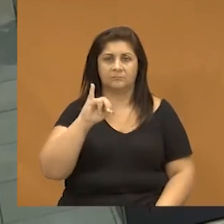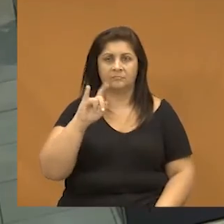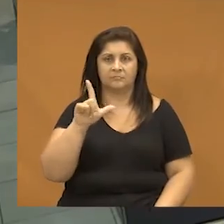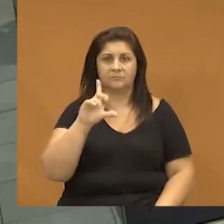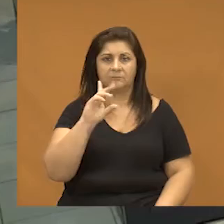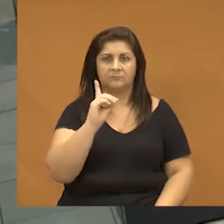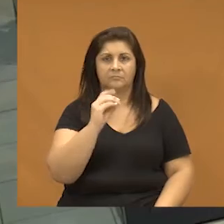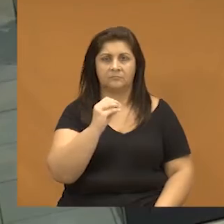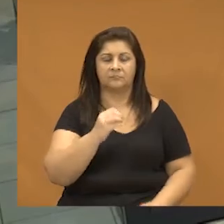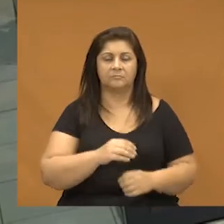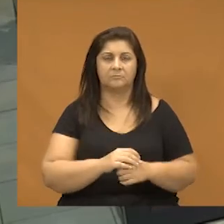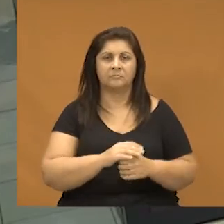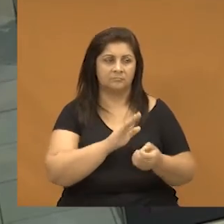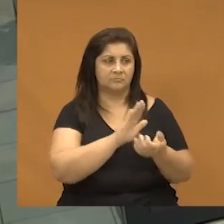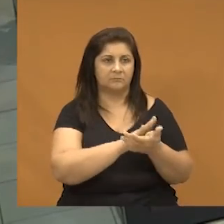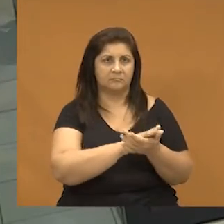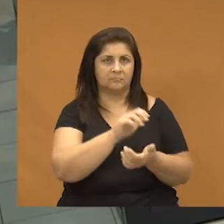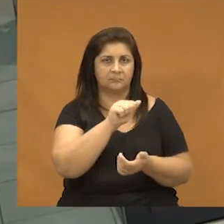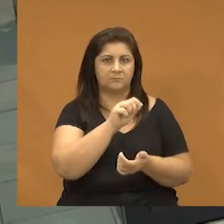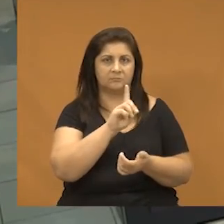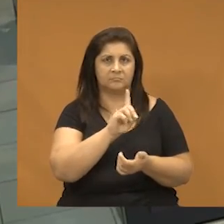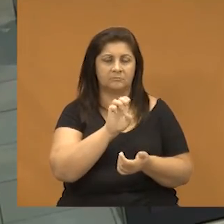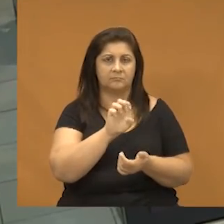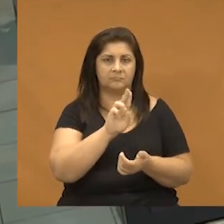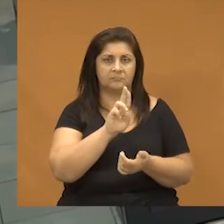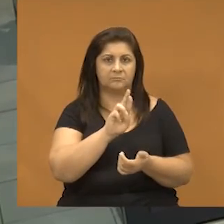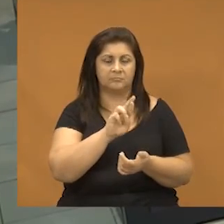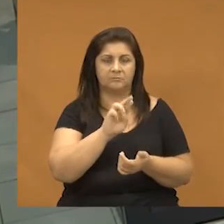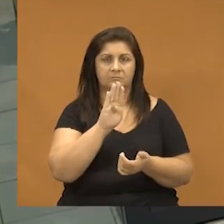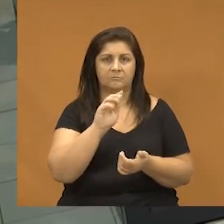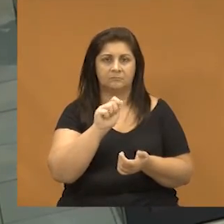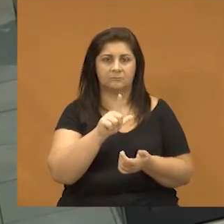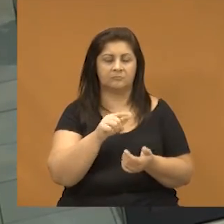Batista? Justificando meu voto, parabéns, vereador Aderbal, e sou favorável.